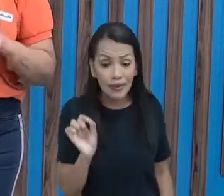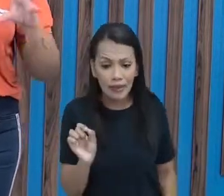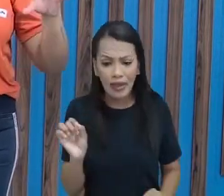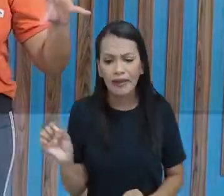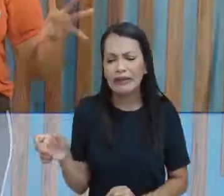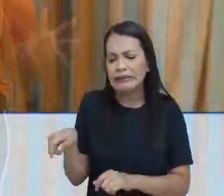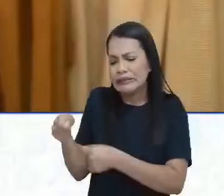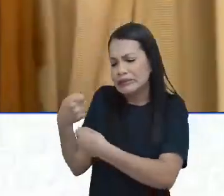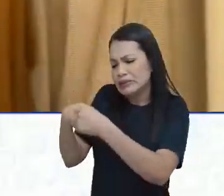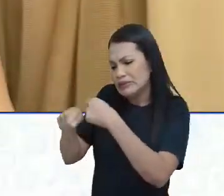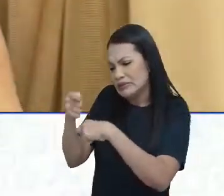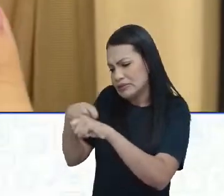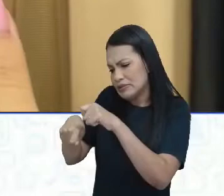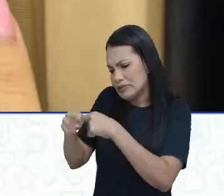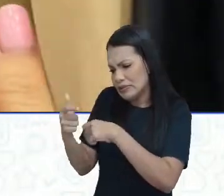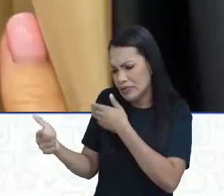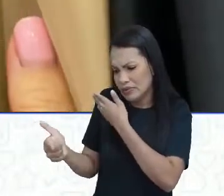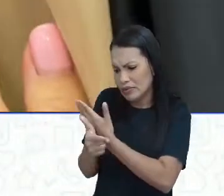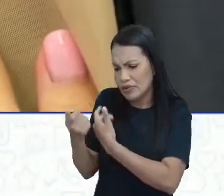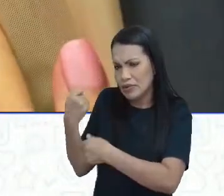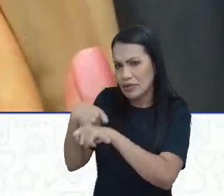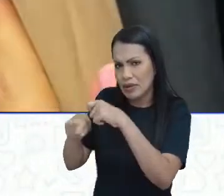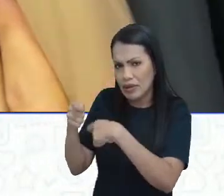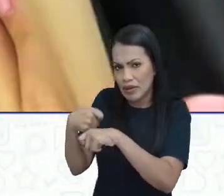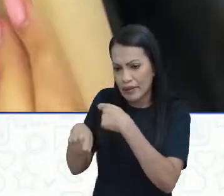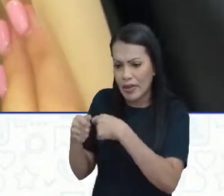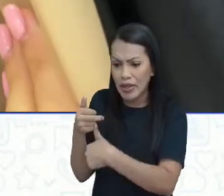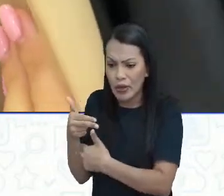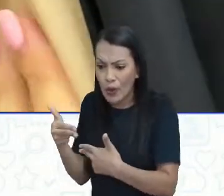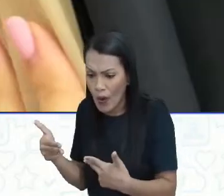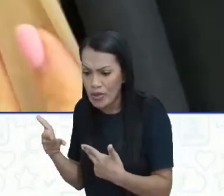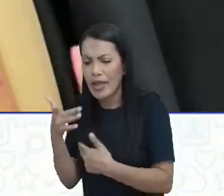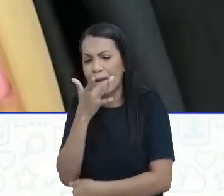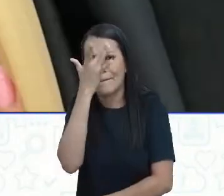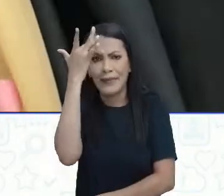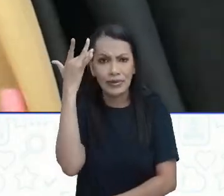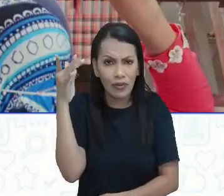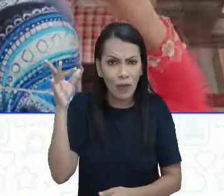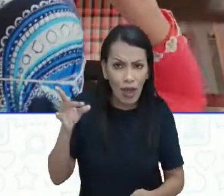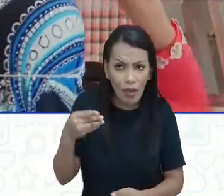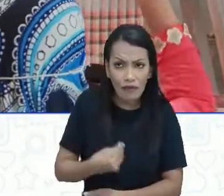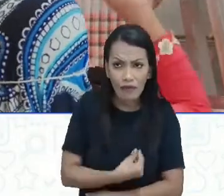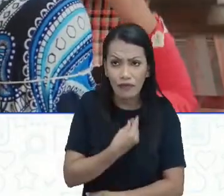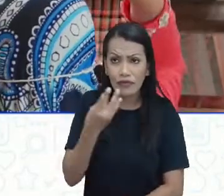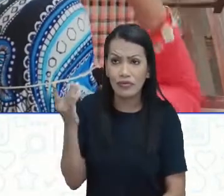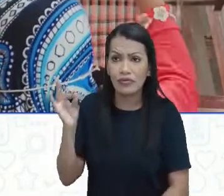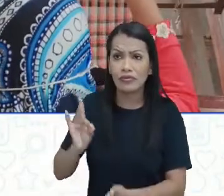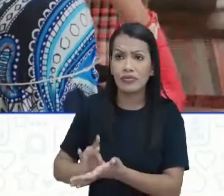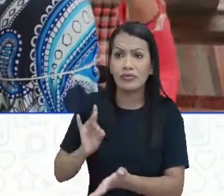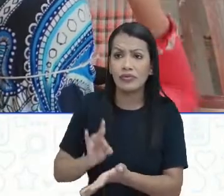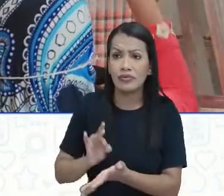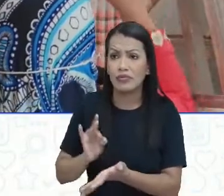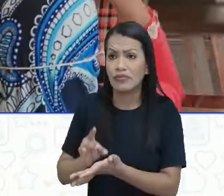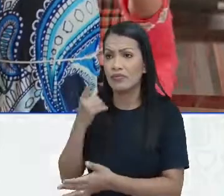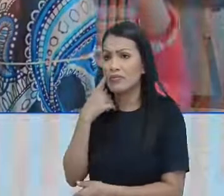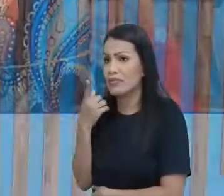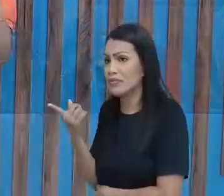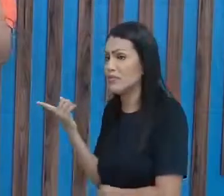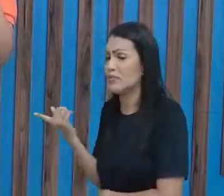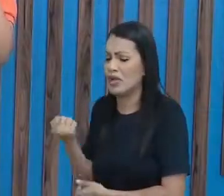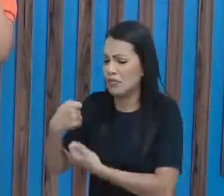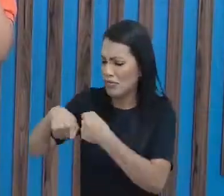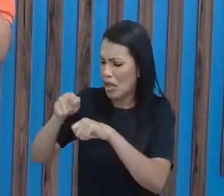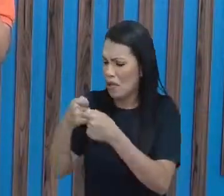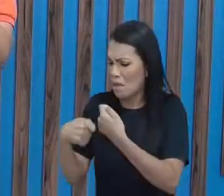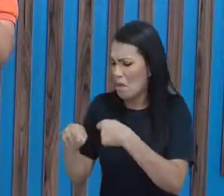função, ela descobre que consegue tecer coisas e pessoas para a vida real e começa a modificar a própria vida. Ela tece